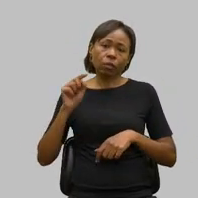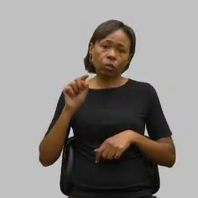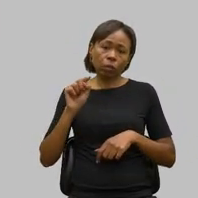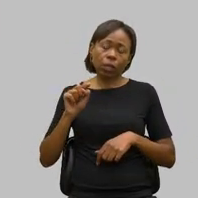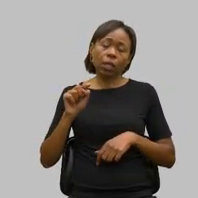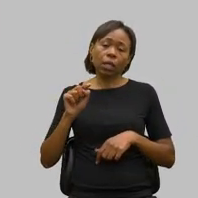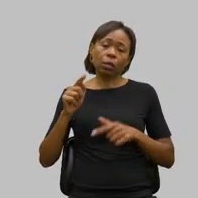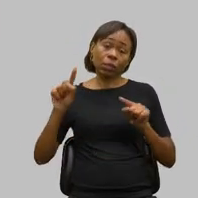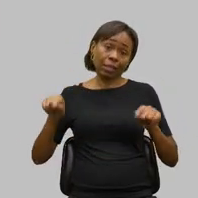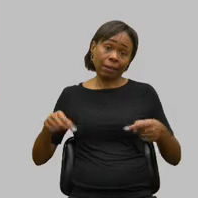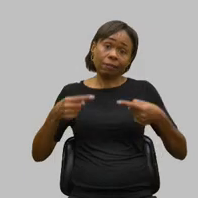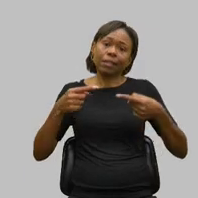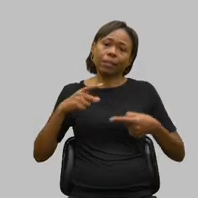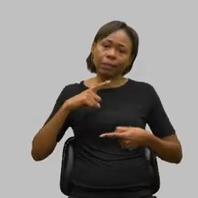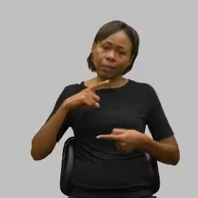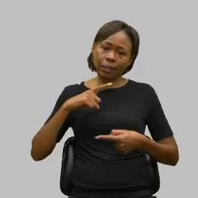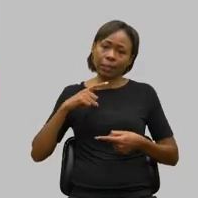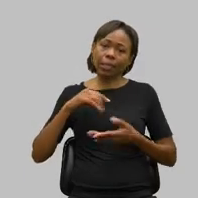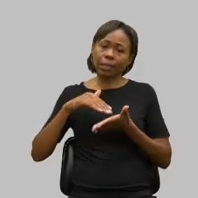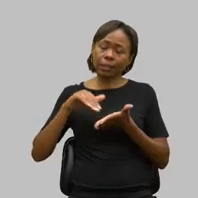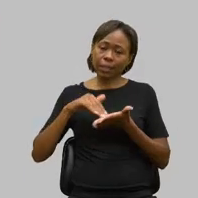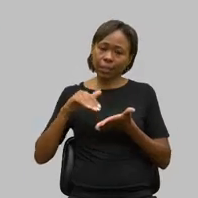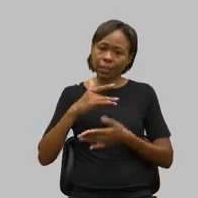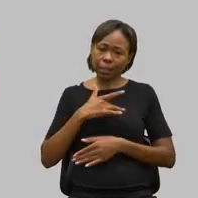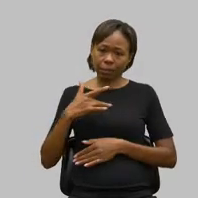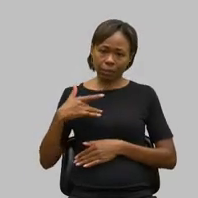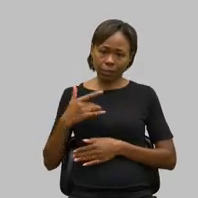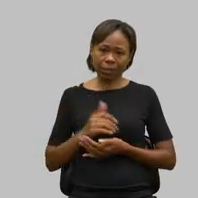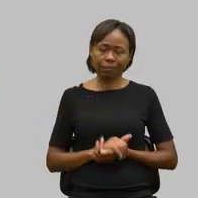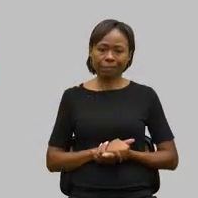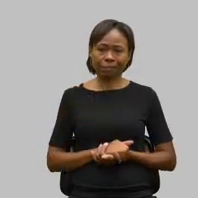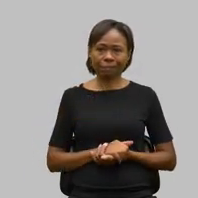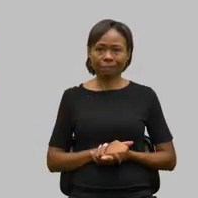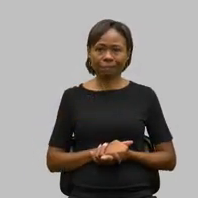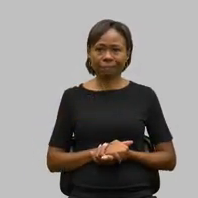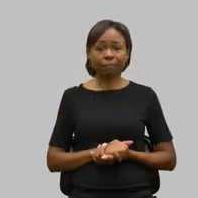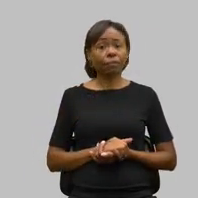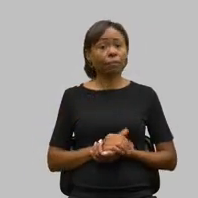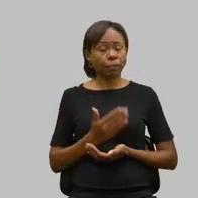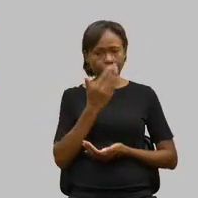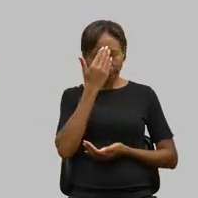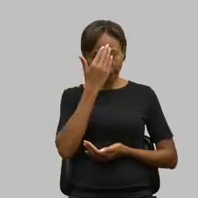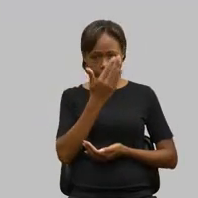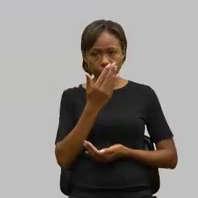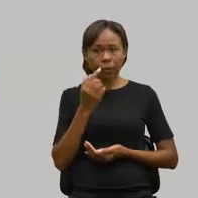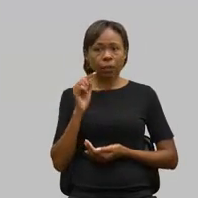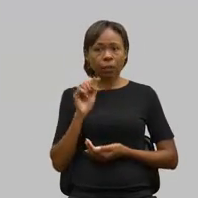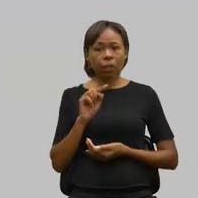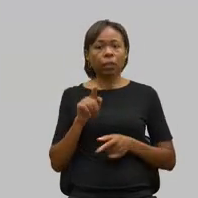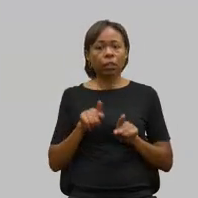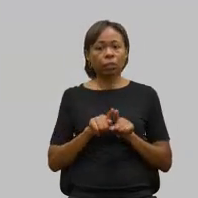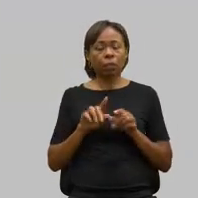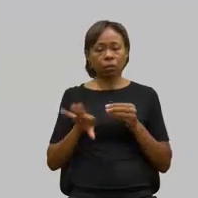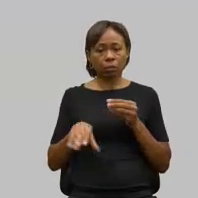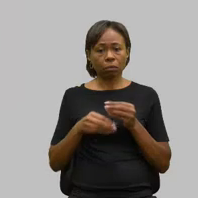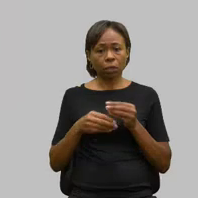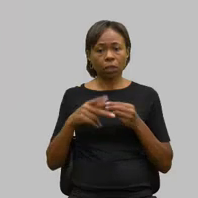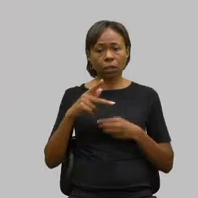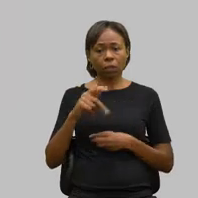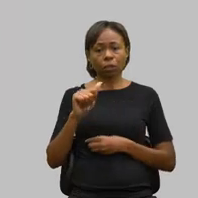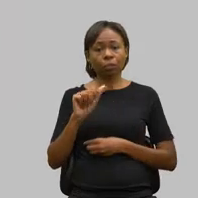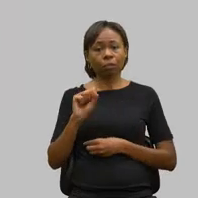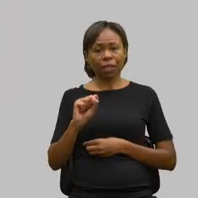desafios que a Secretaria de Estado de Saúde possui. Muito obrigado. Agradeço e gostaria também que o senhor complementasse essa questão do passe para